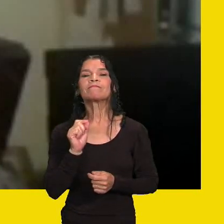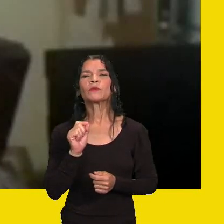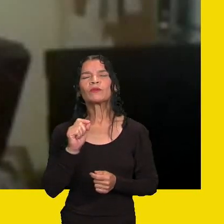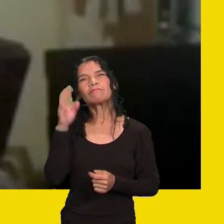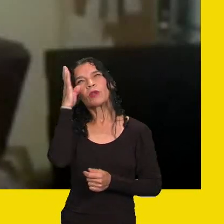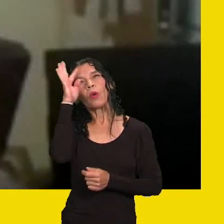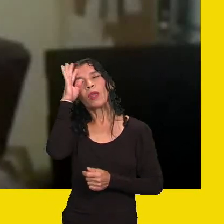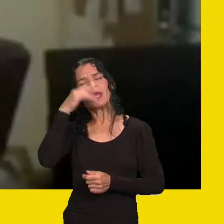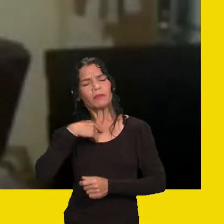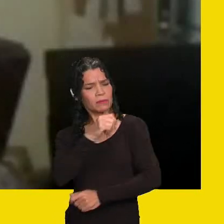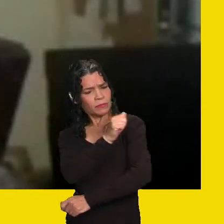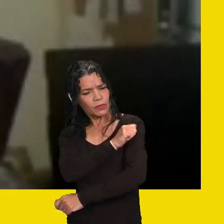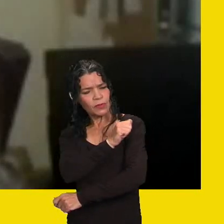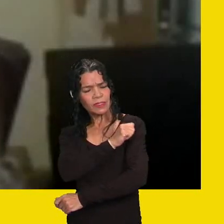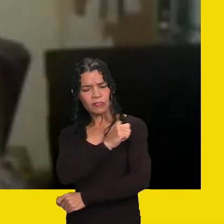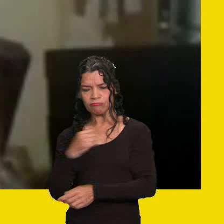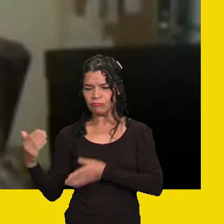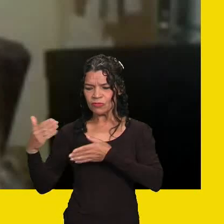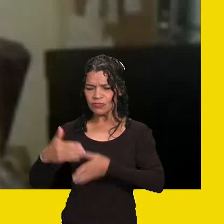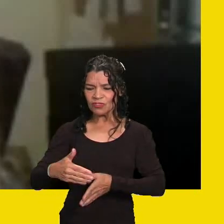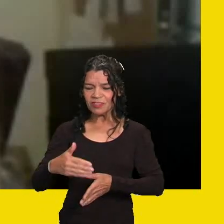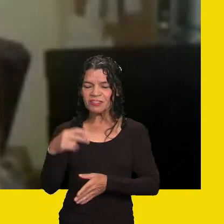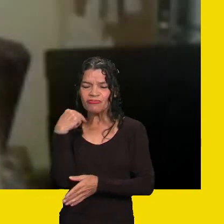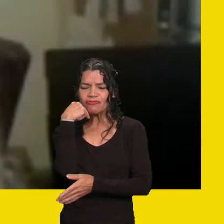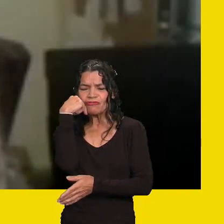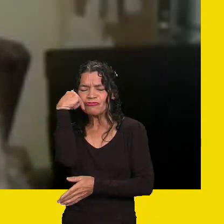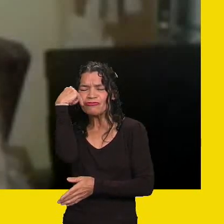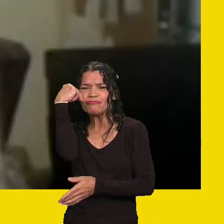Lembro que meus alunos chegaram tímidos,